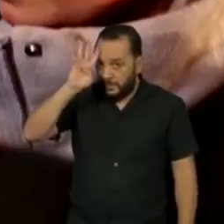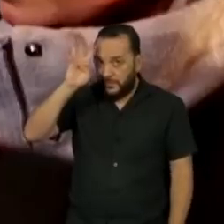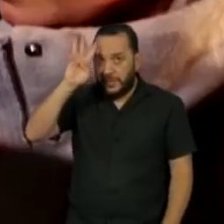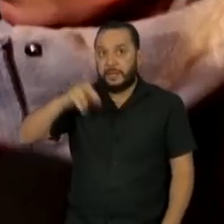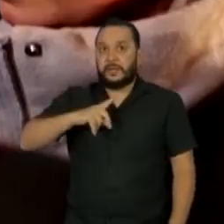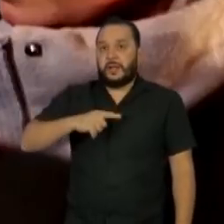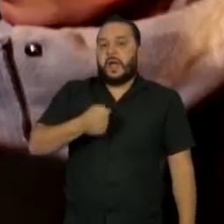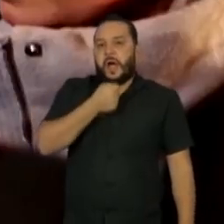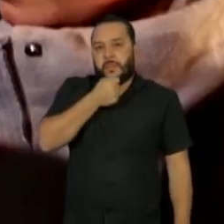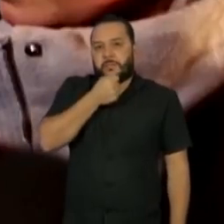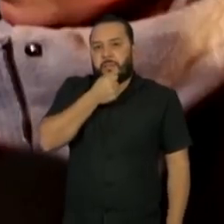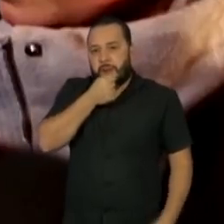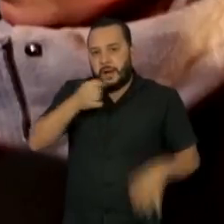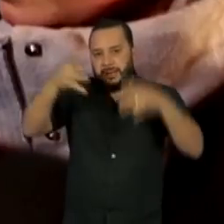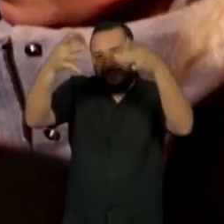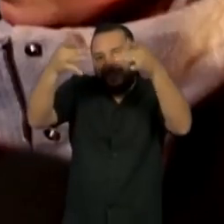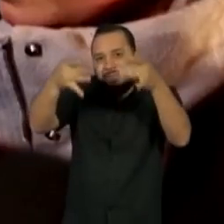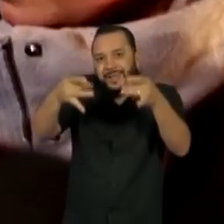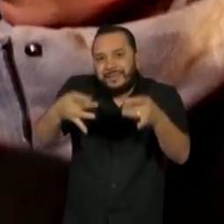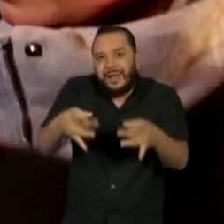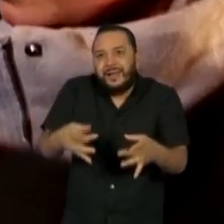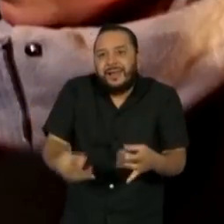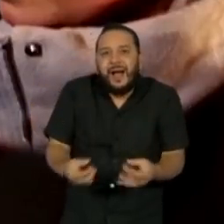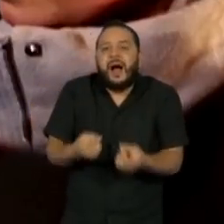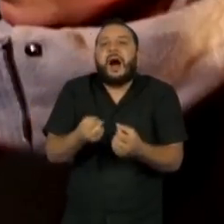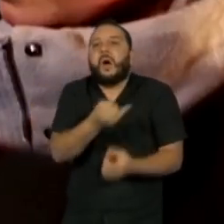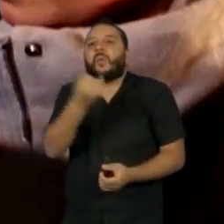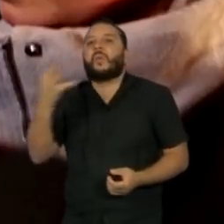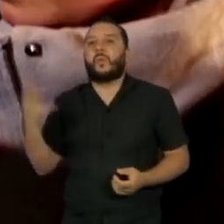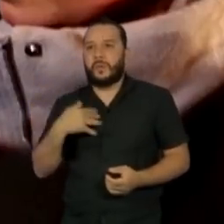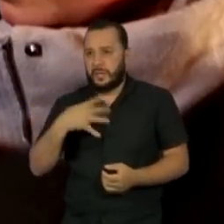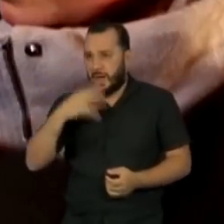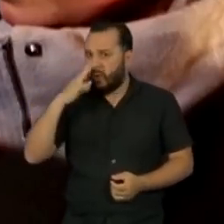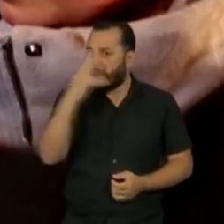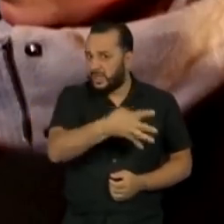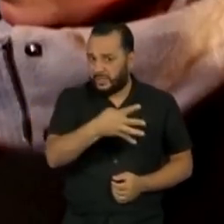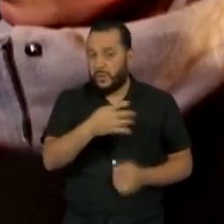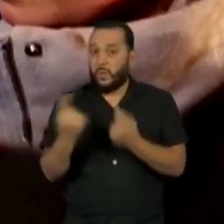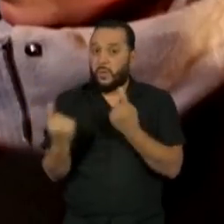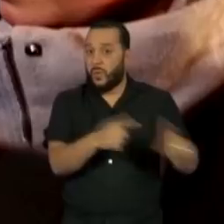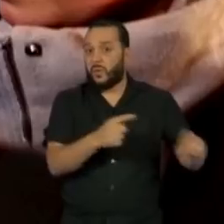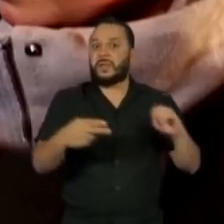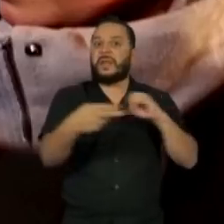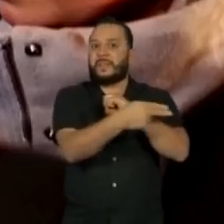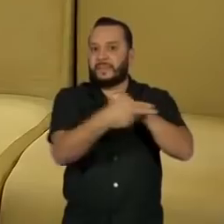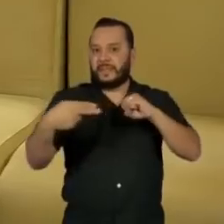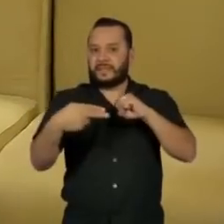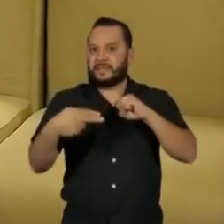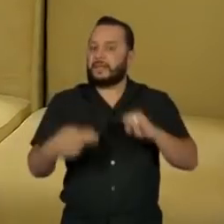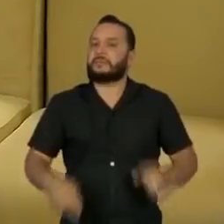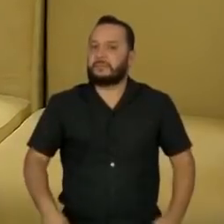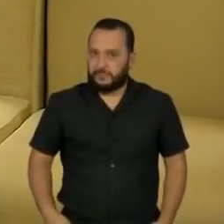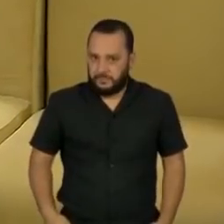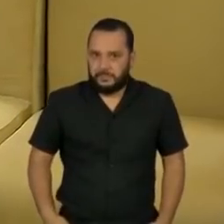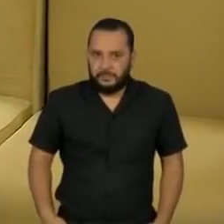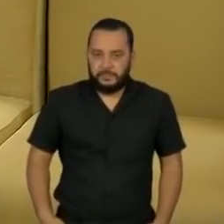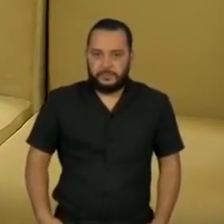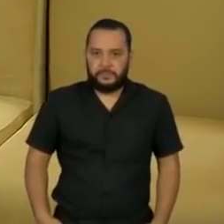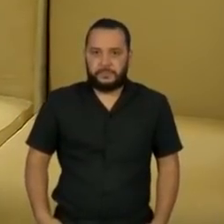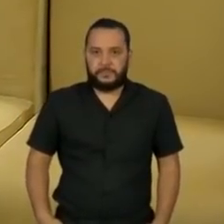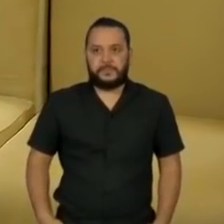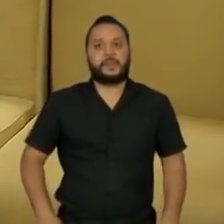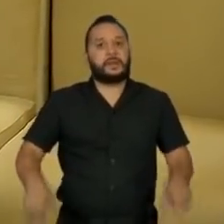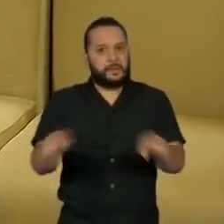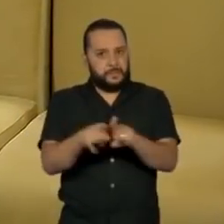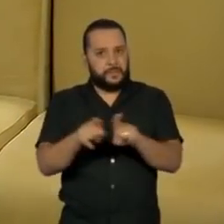coletiva para detalhar algumas acusações que fez contra a Nissan desde que foi preso. A venda